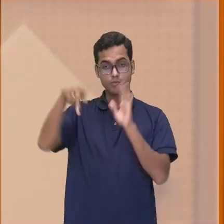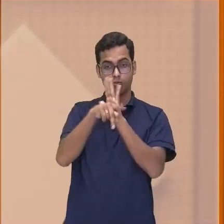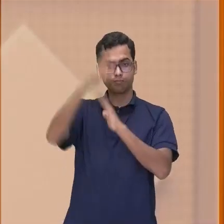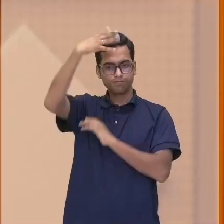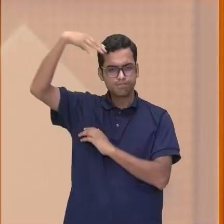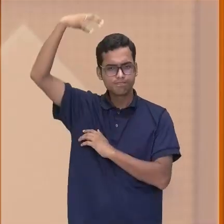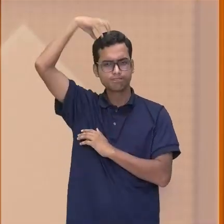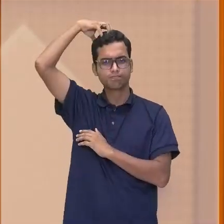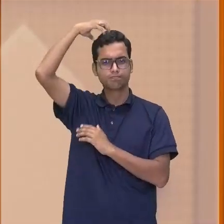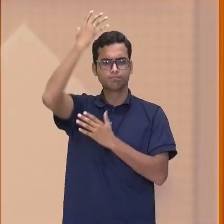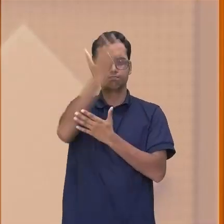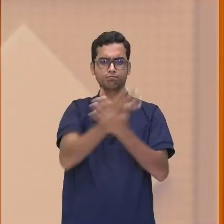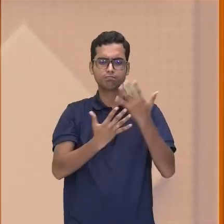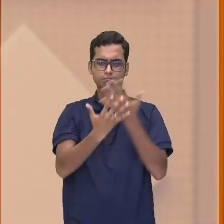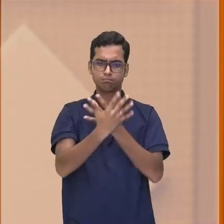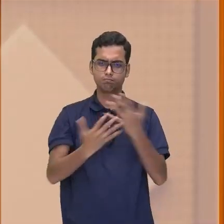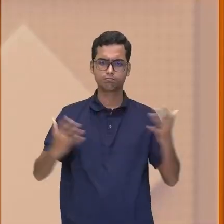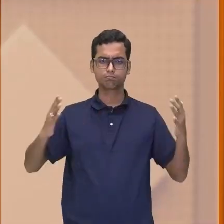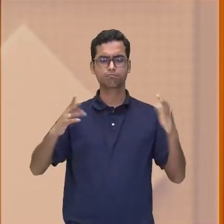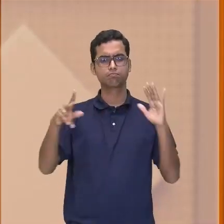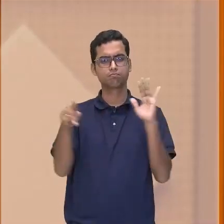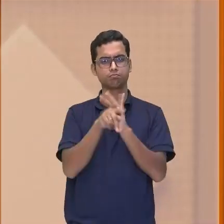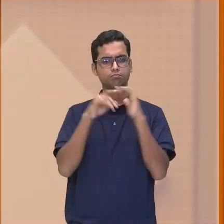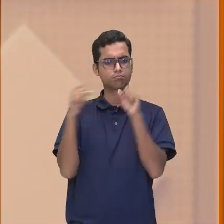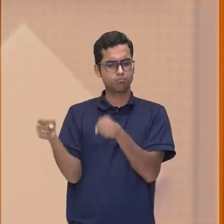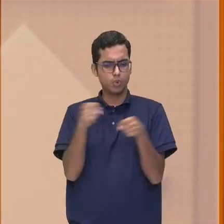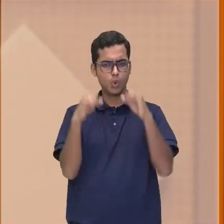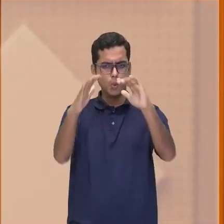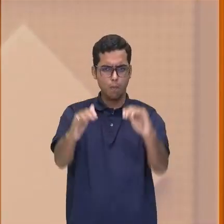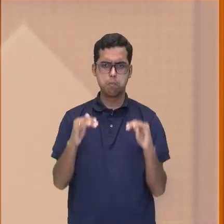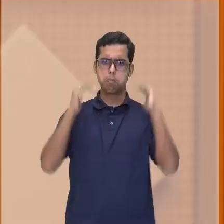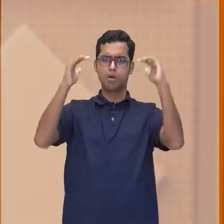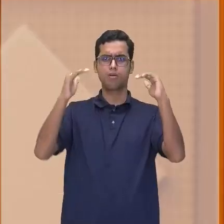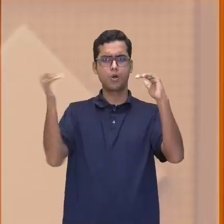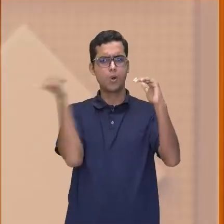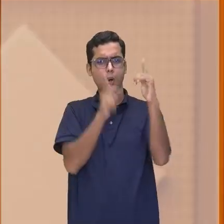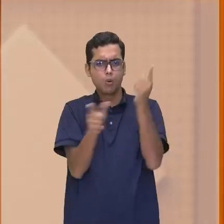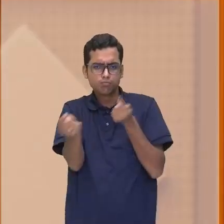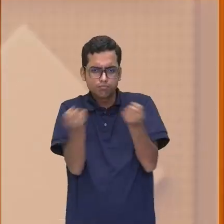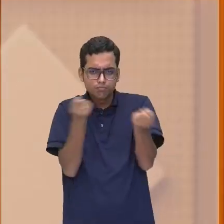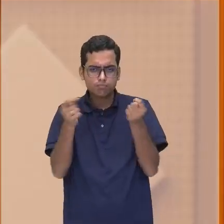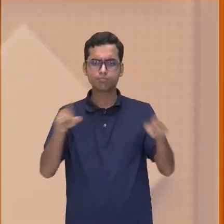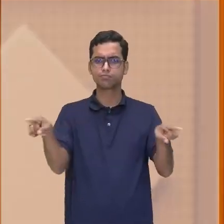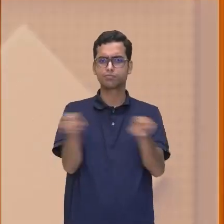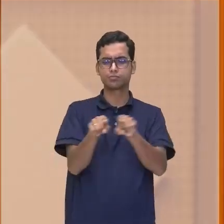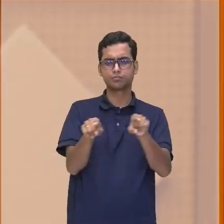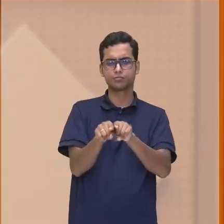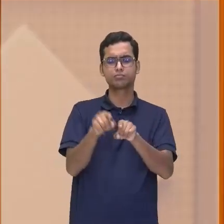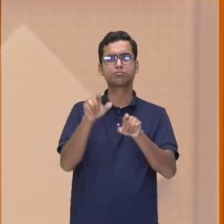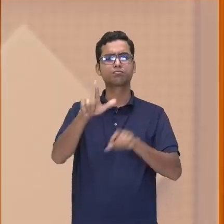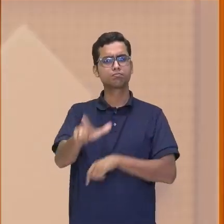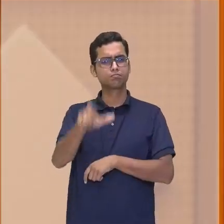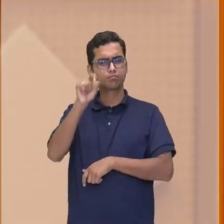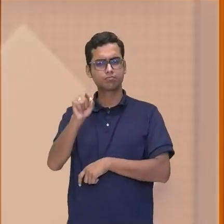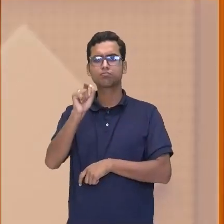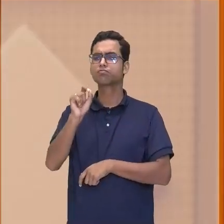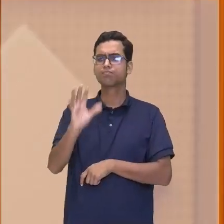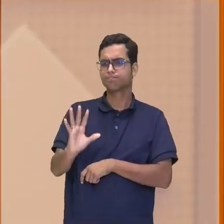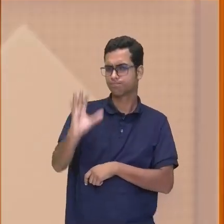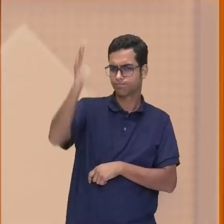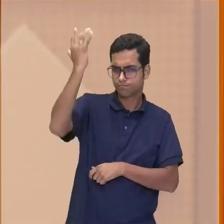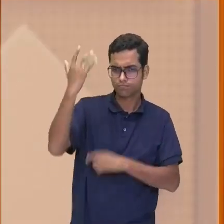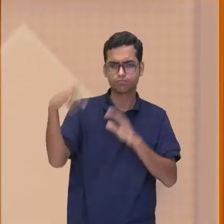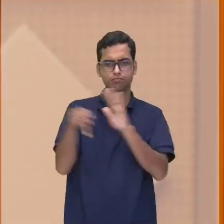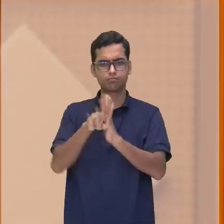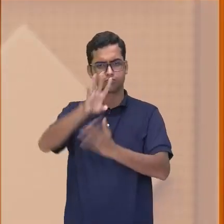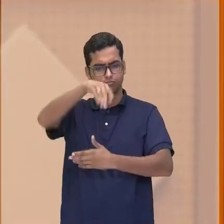ter vamos dizer assim, o poder máximo. Ele vai controlar, ele vai definir o que vai acontecer